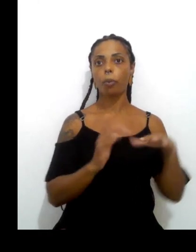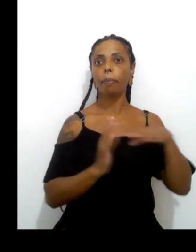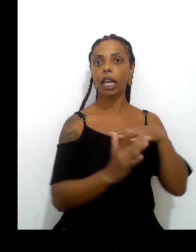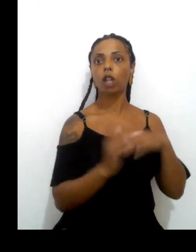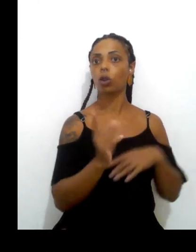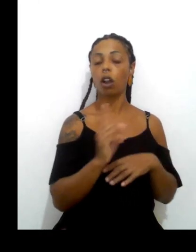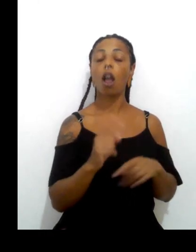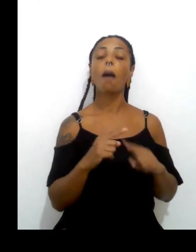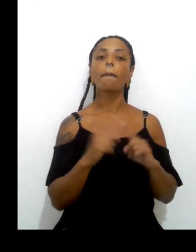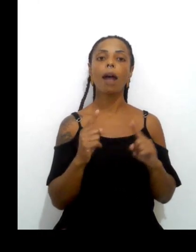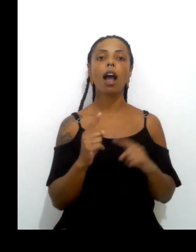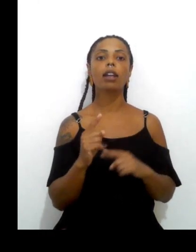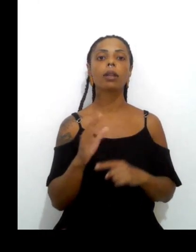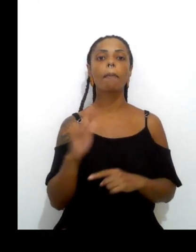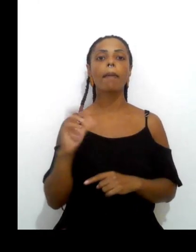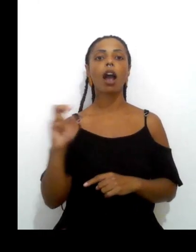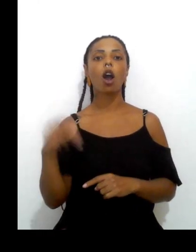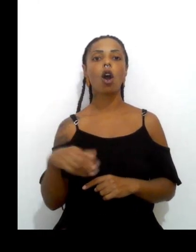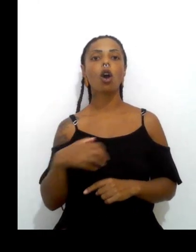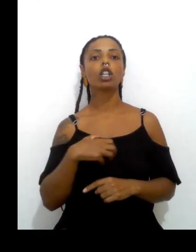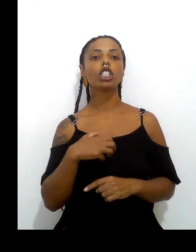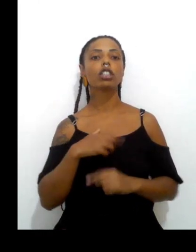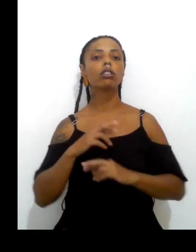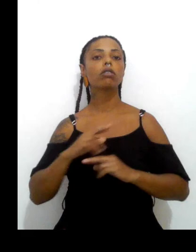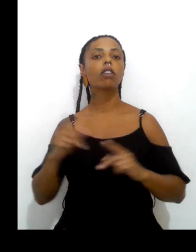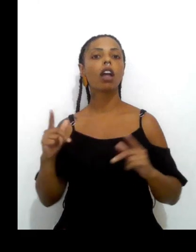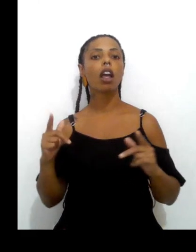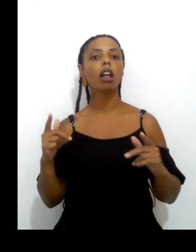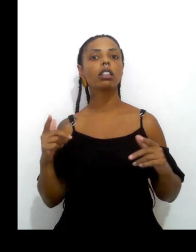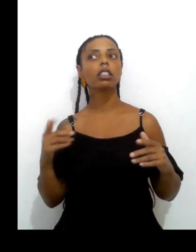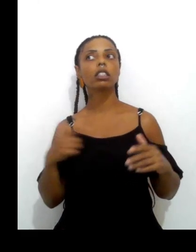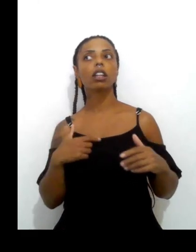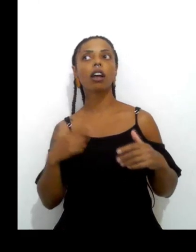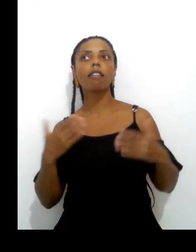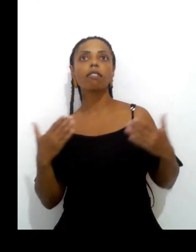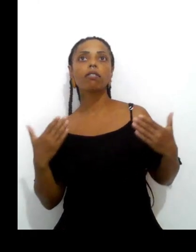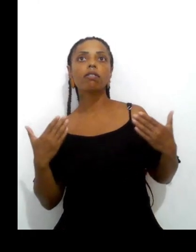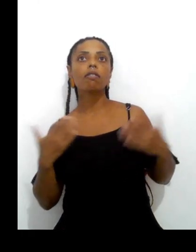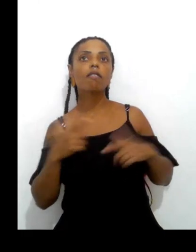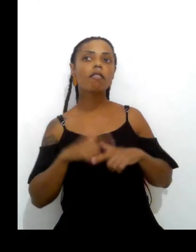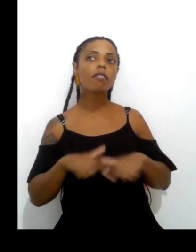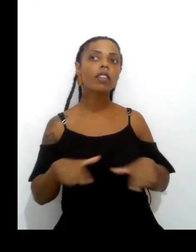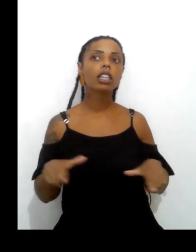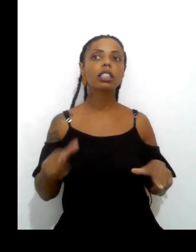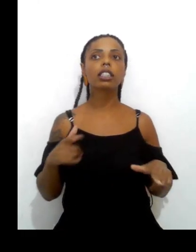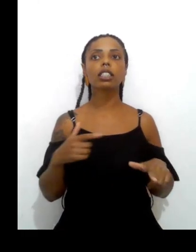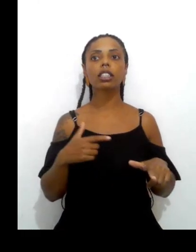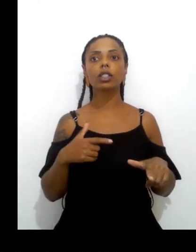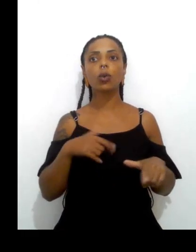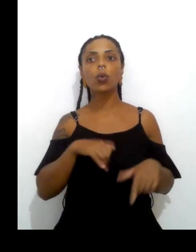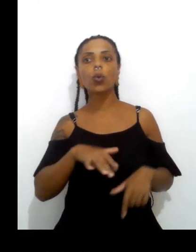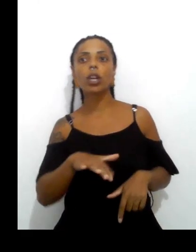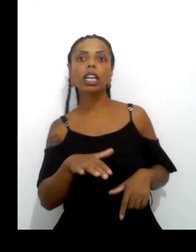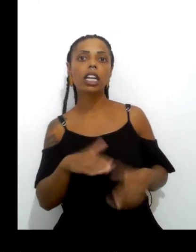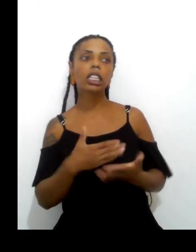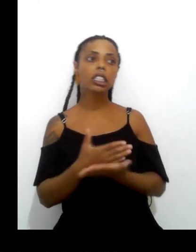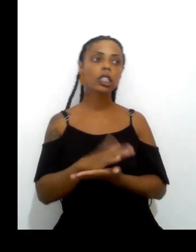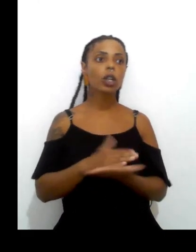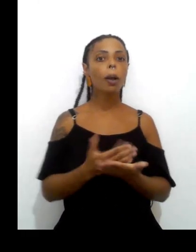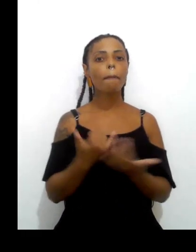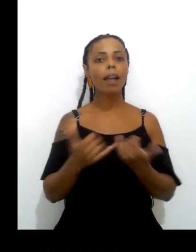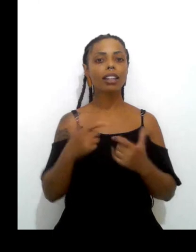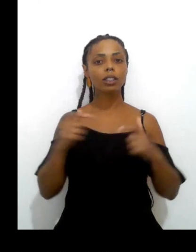evasivo queer fisicamente desconfortável como se estivessem um espaço onde não consegue ficar confortável